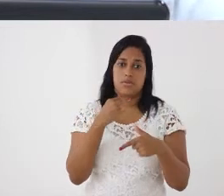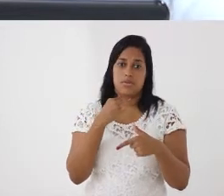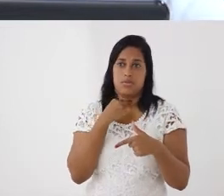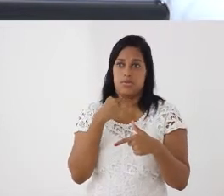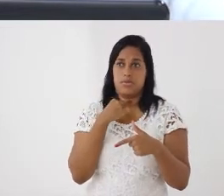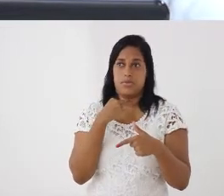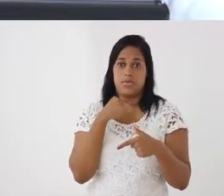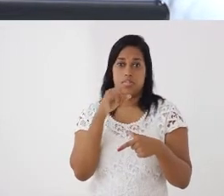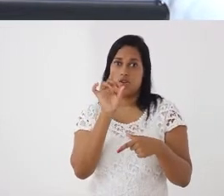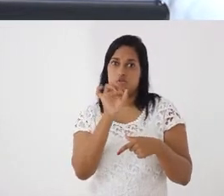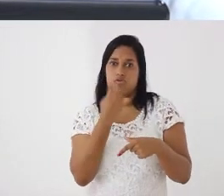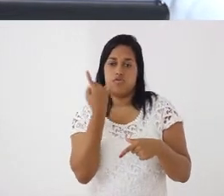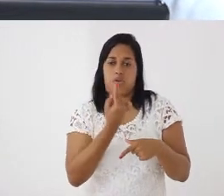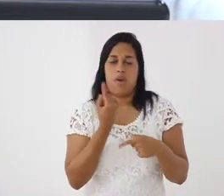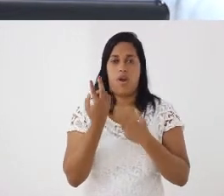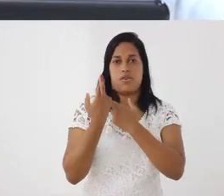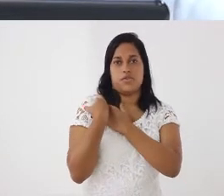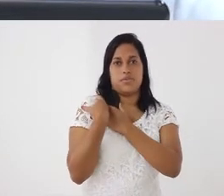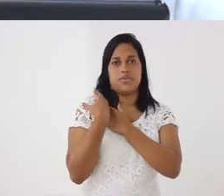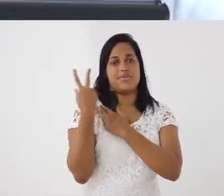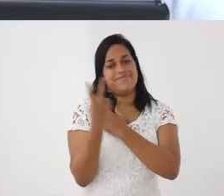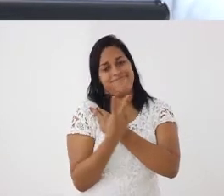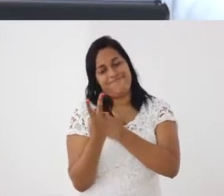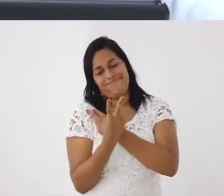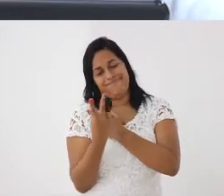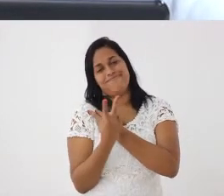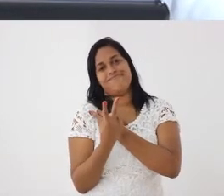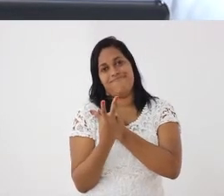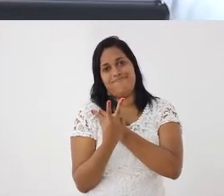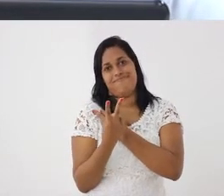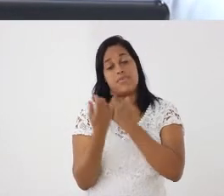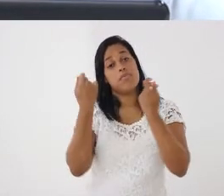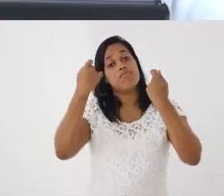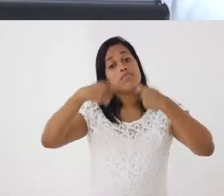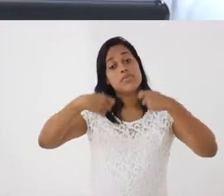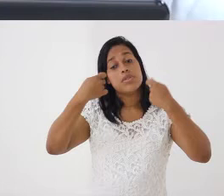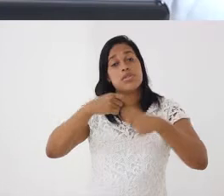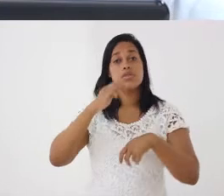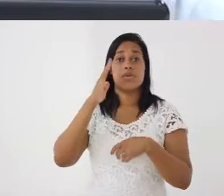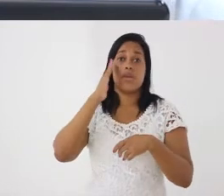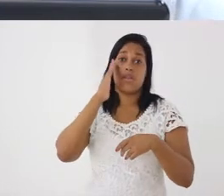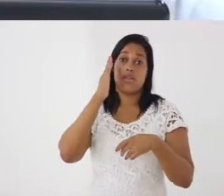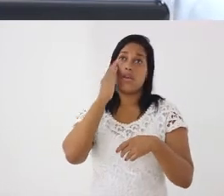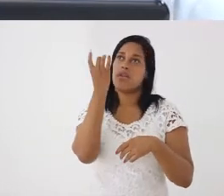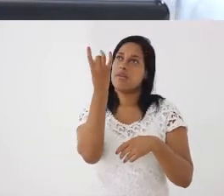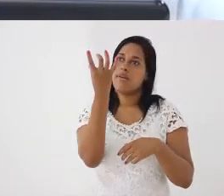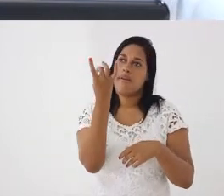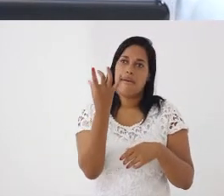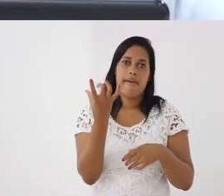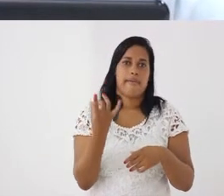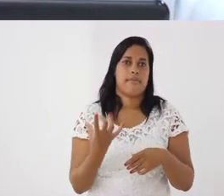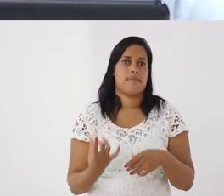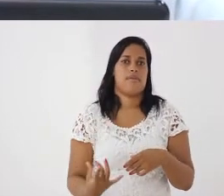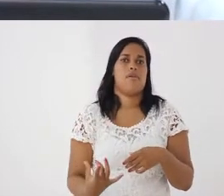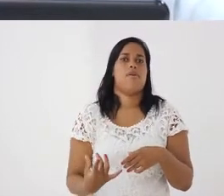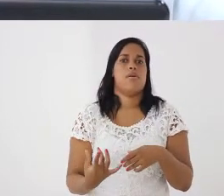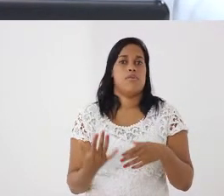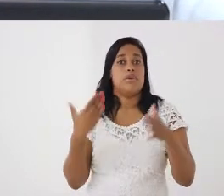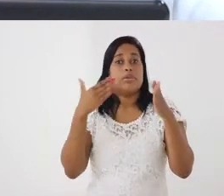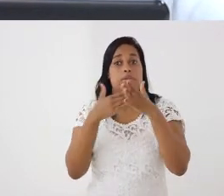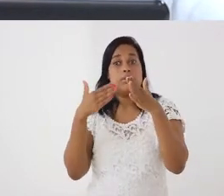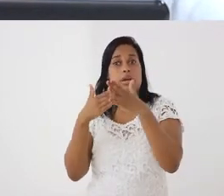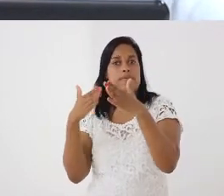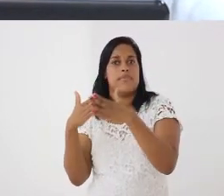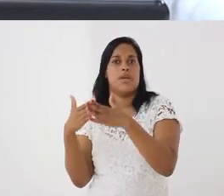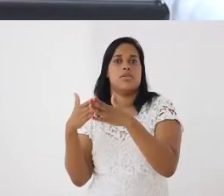ser socialmente responsável nas duas situações. Eu preciso entender os fatores que interferem